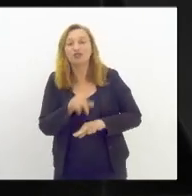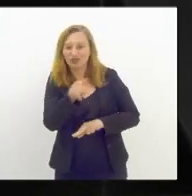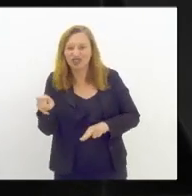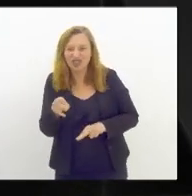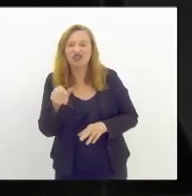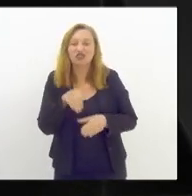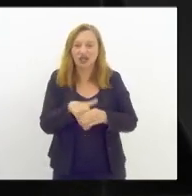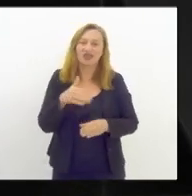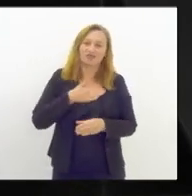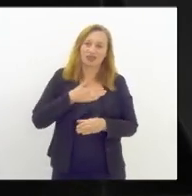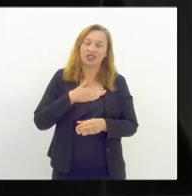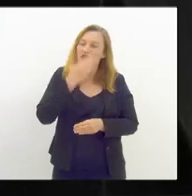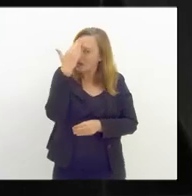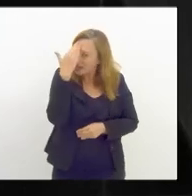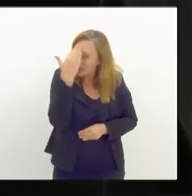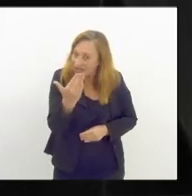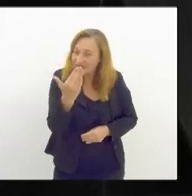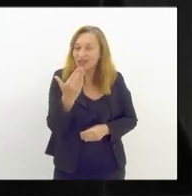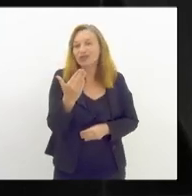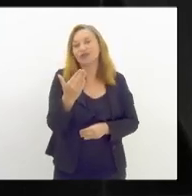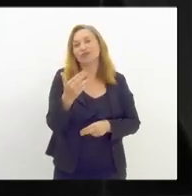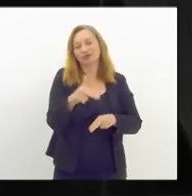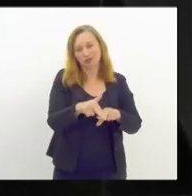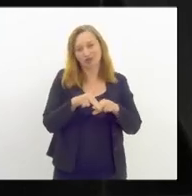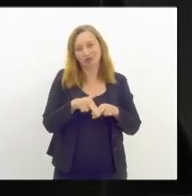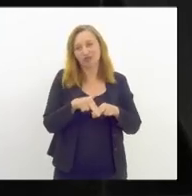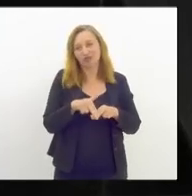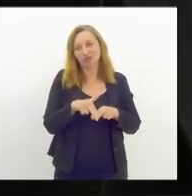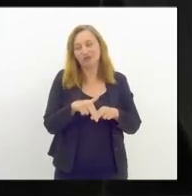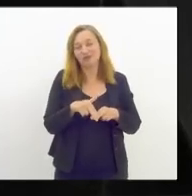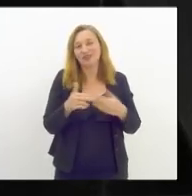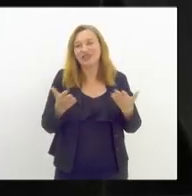votaram em mim eu agradeço por isso e